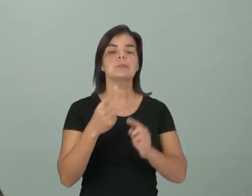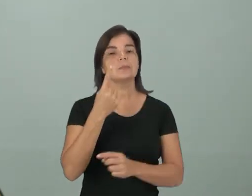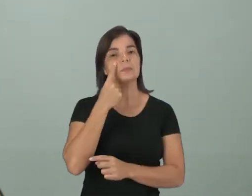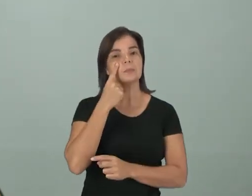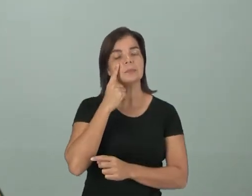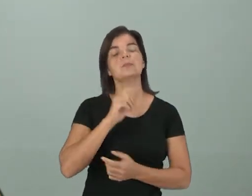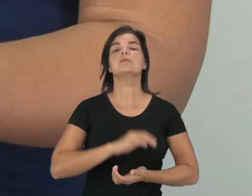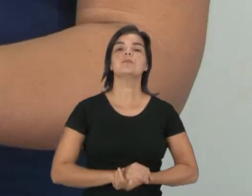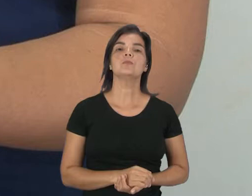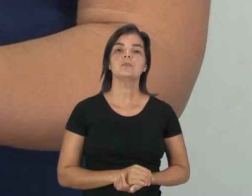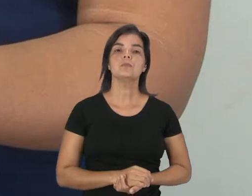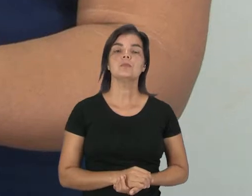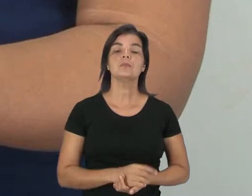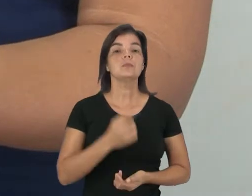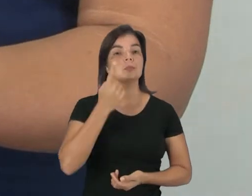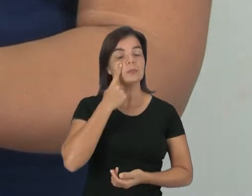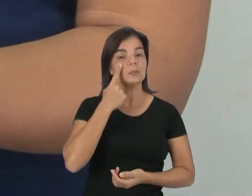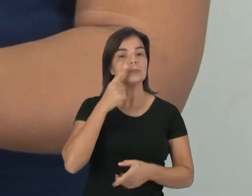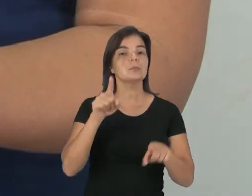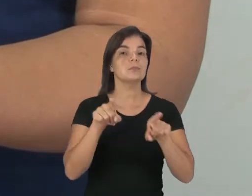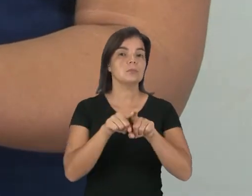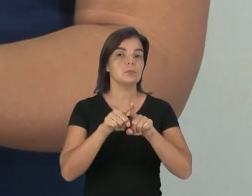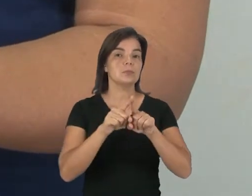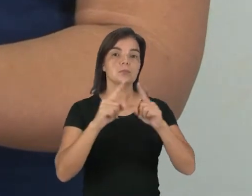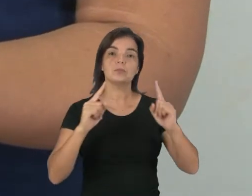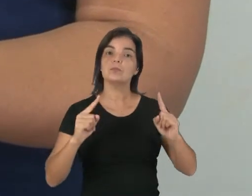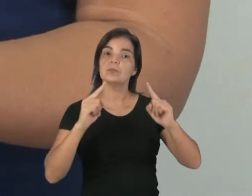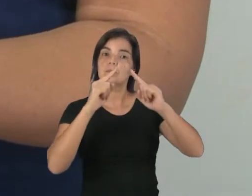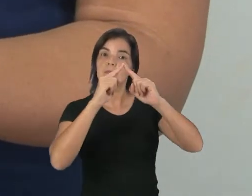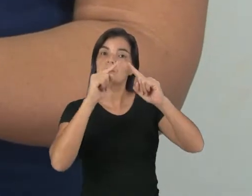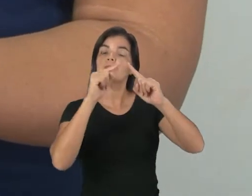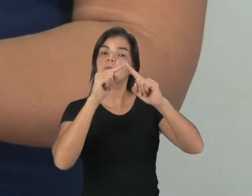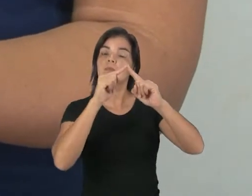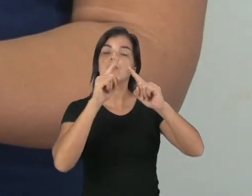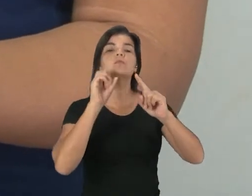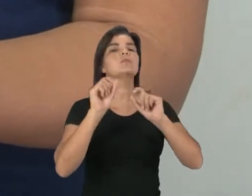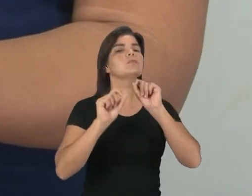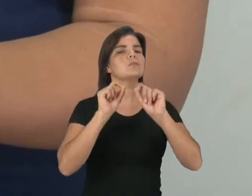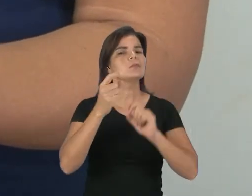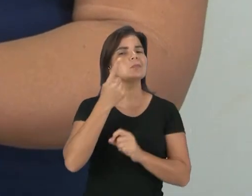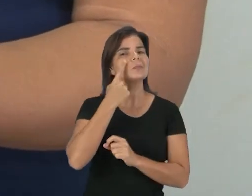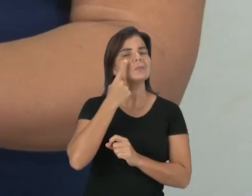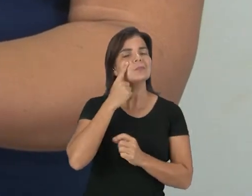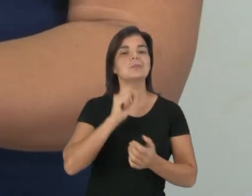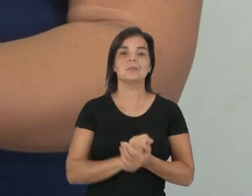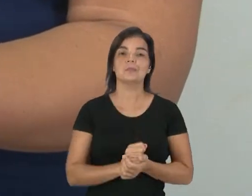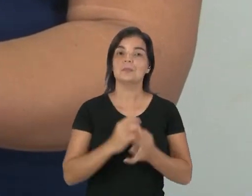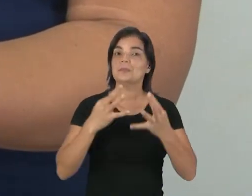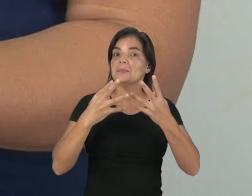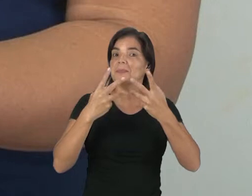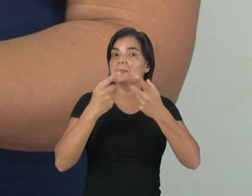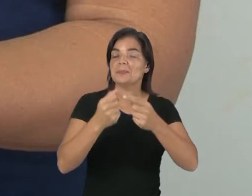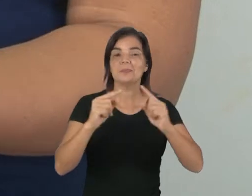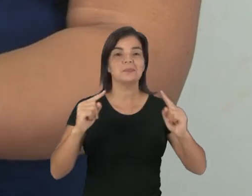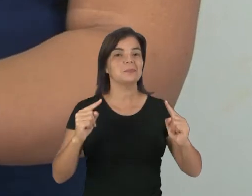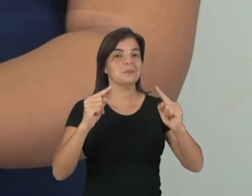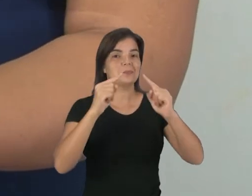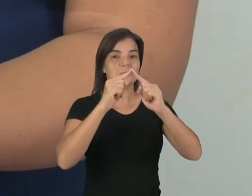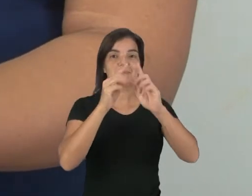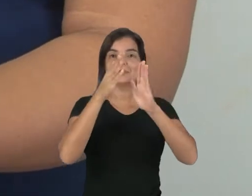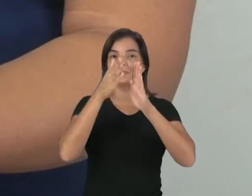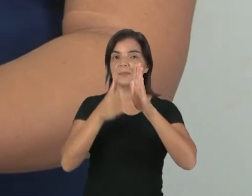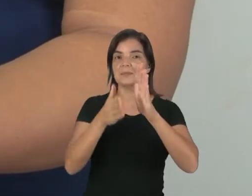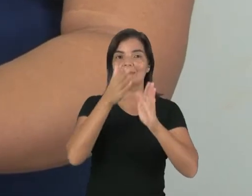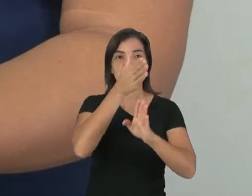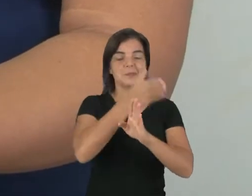Vamos pegar essa daqui. Nós verificamos essa pontinha aqui em cima e ela é o encontro, olha só, de todos os seus